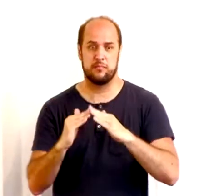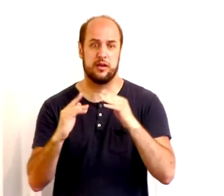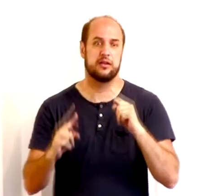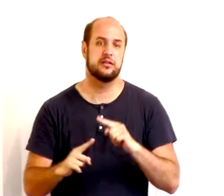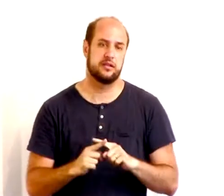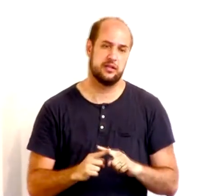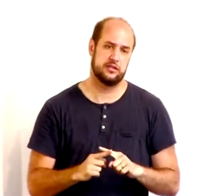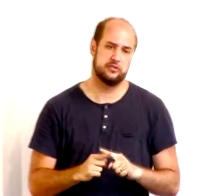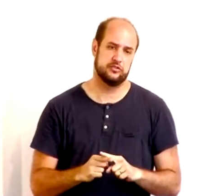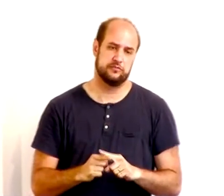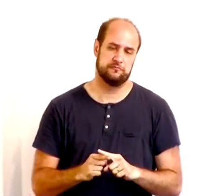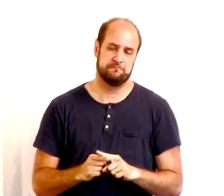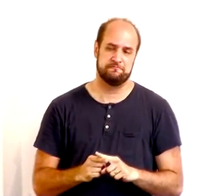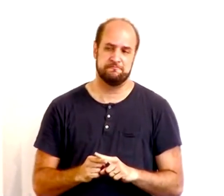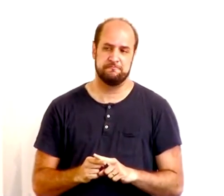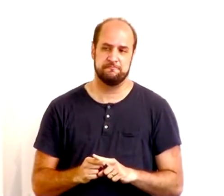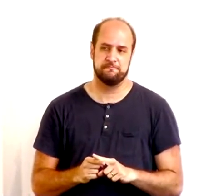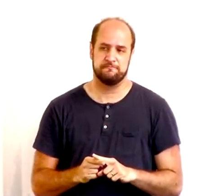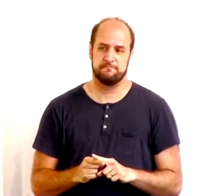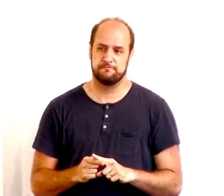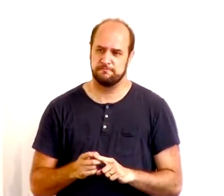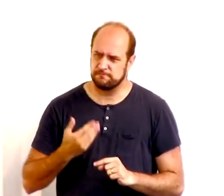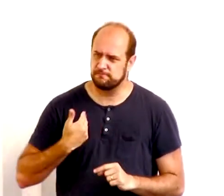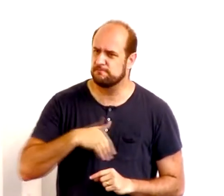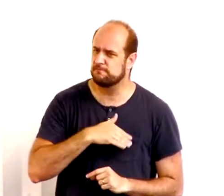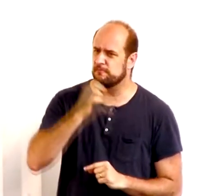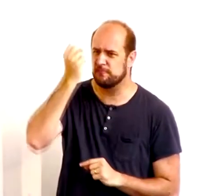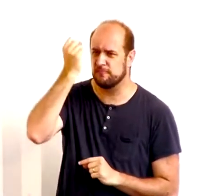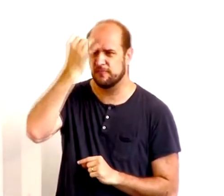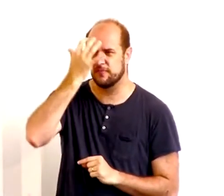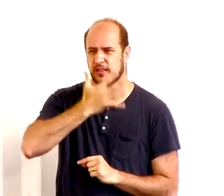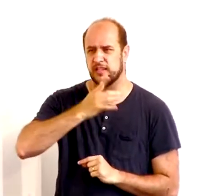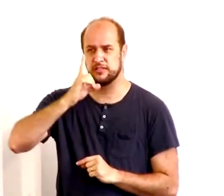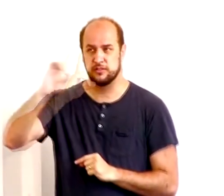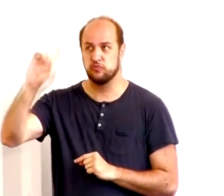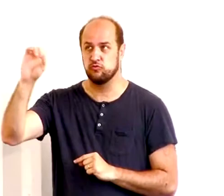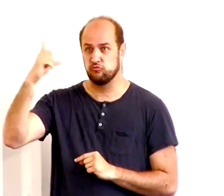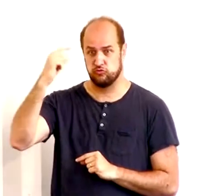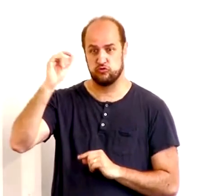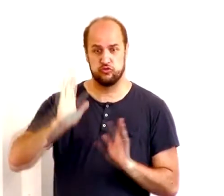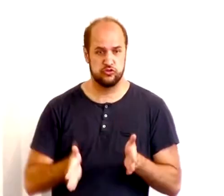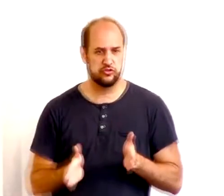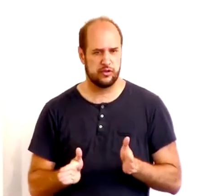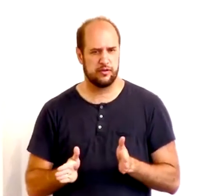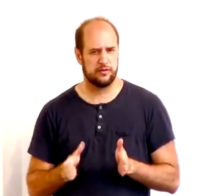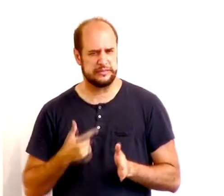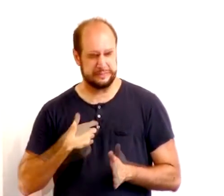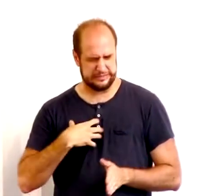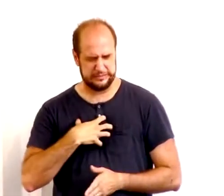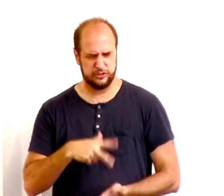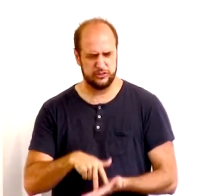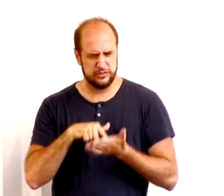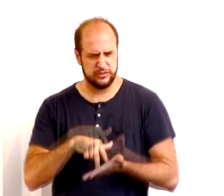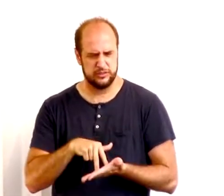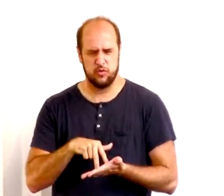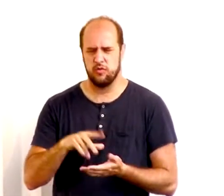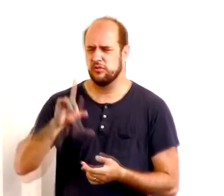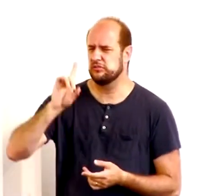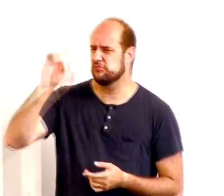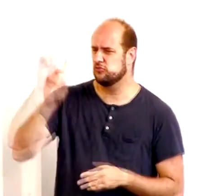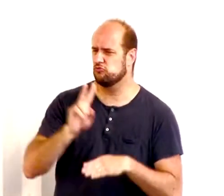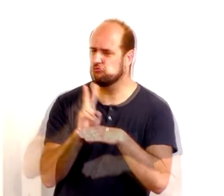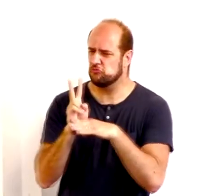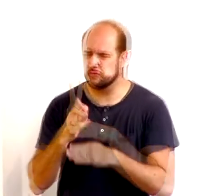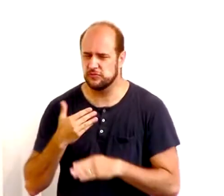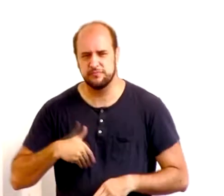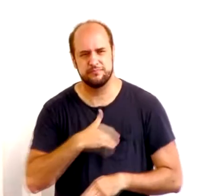Nós que, pela graça de Deus, fomos comissionados, temos a segurança daquele que disse: eis que eu estarei